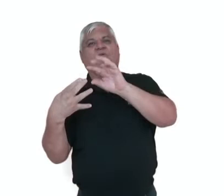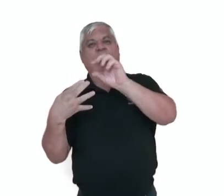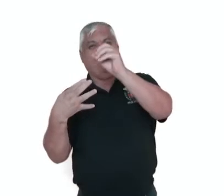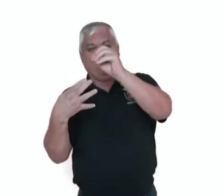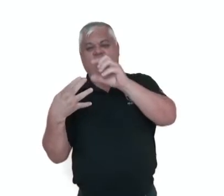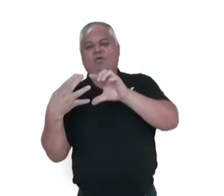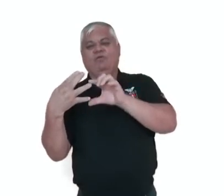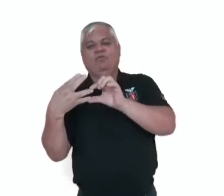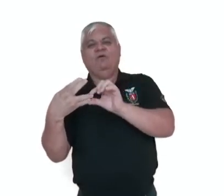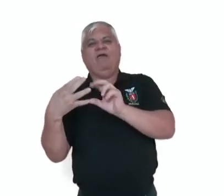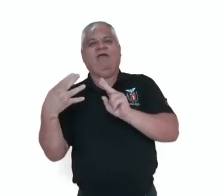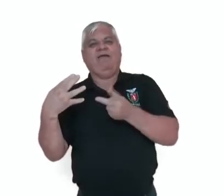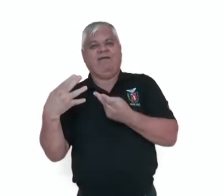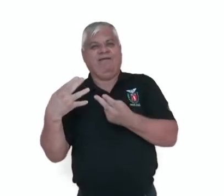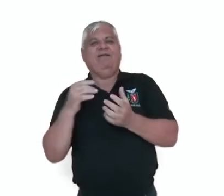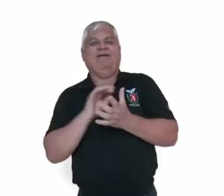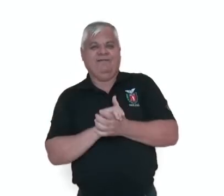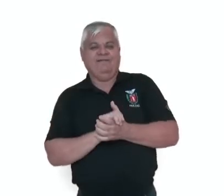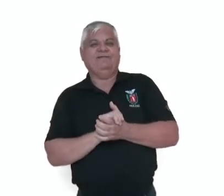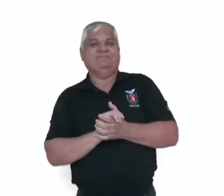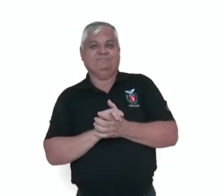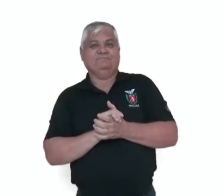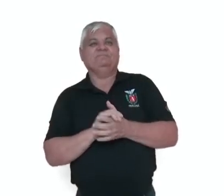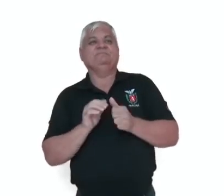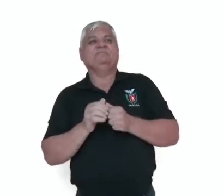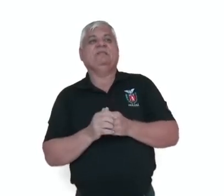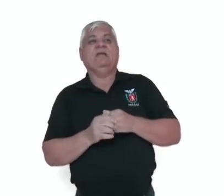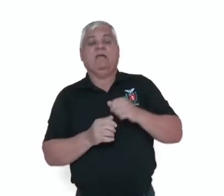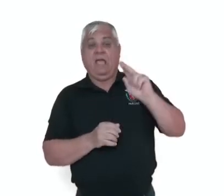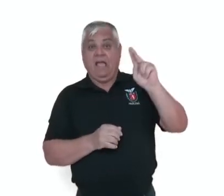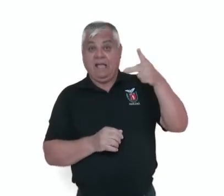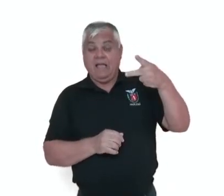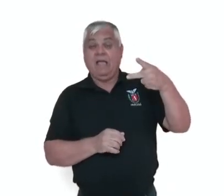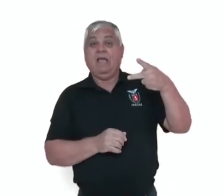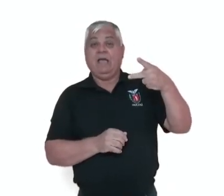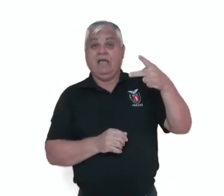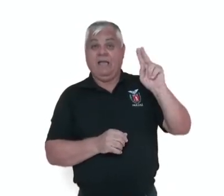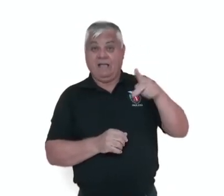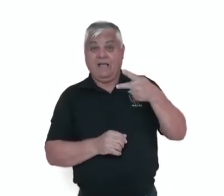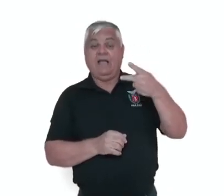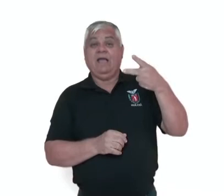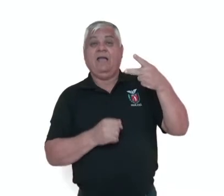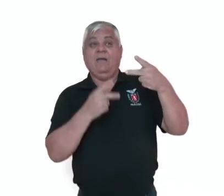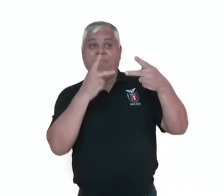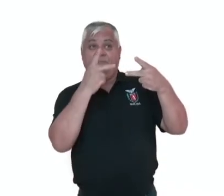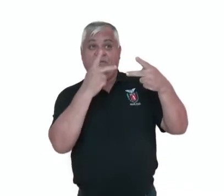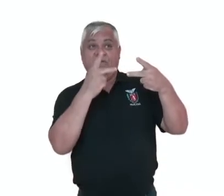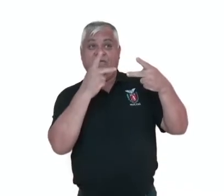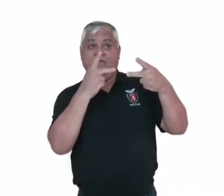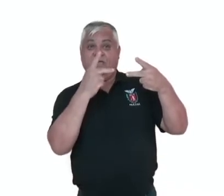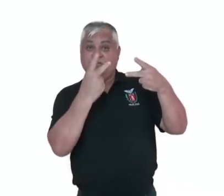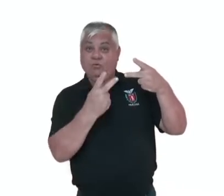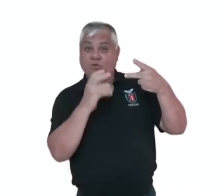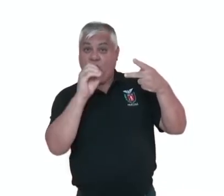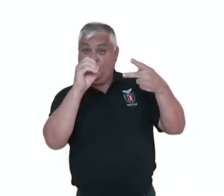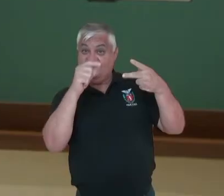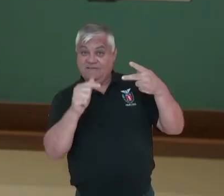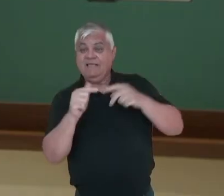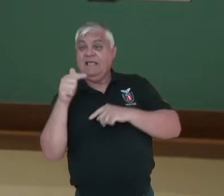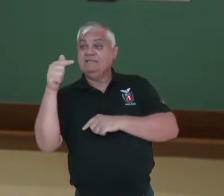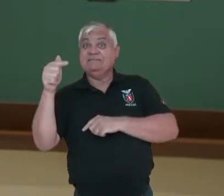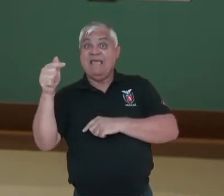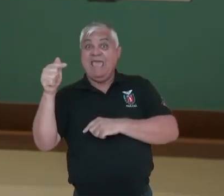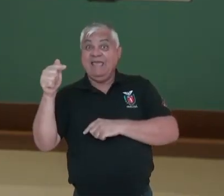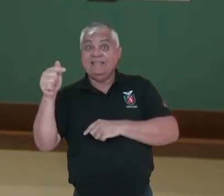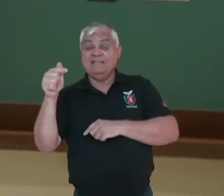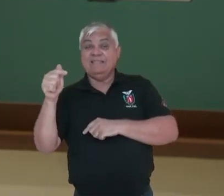a continha aqui, né, a regra de Pauli, o número é 2. O H4PO2O7, né, tem 7 oxigênios e 4